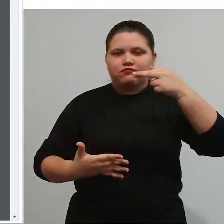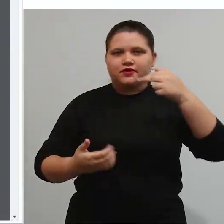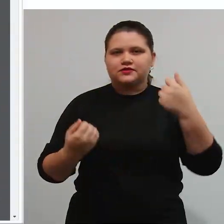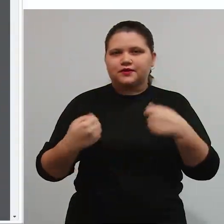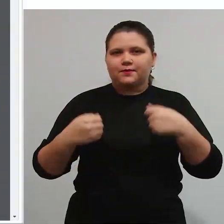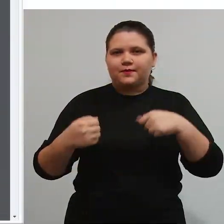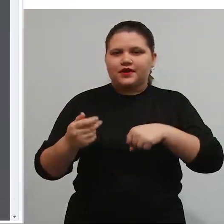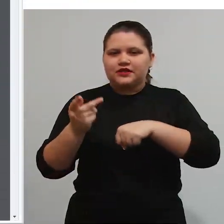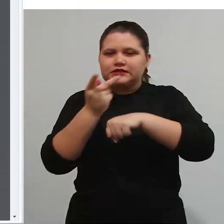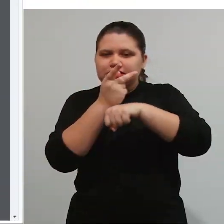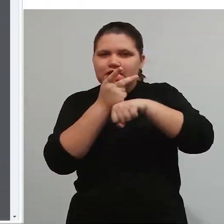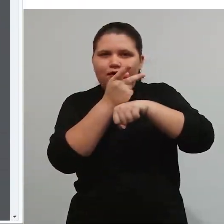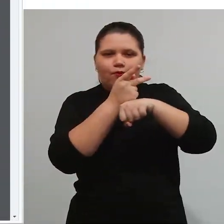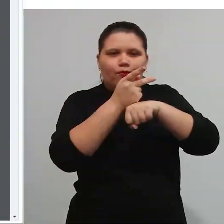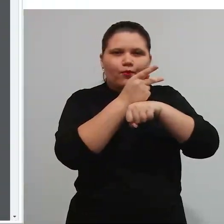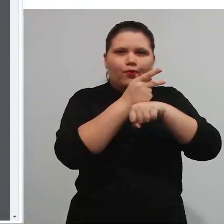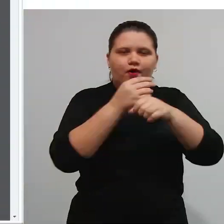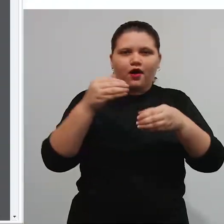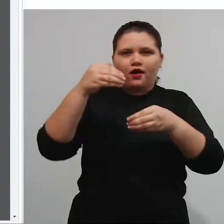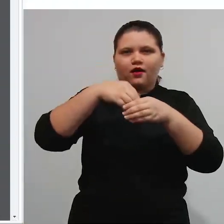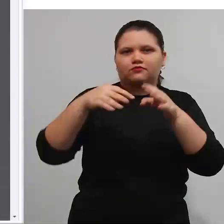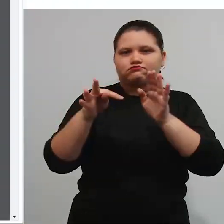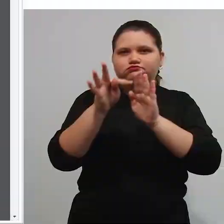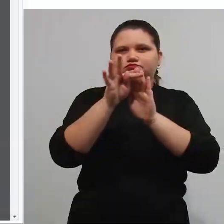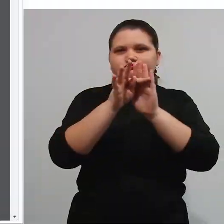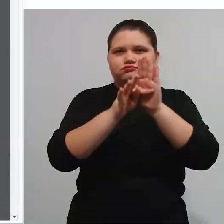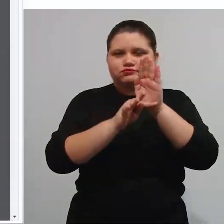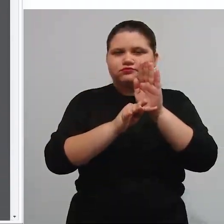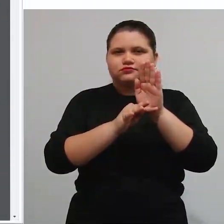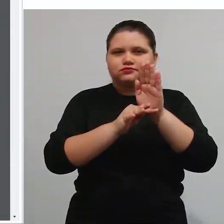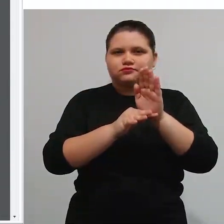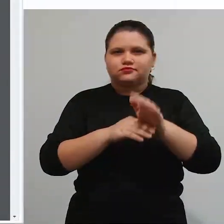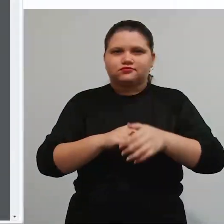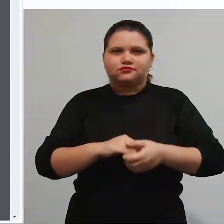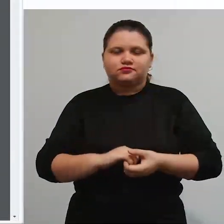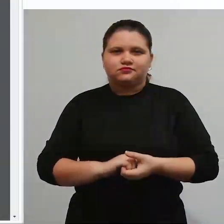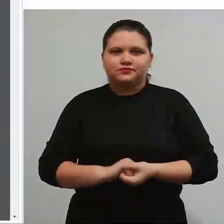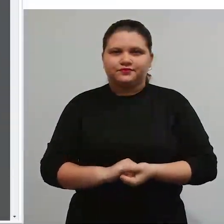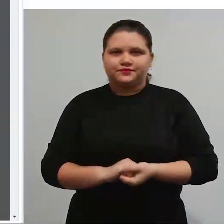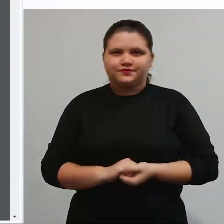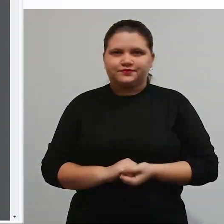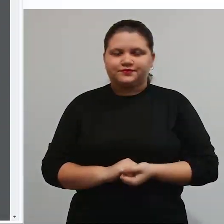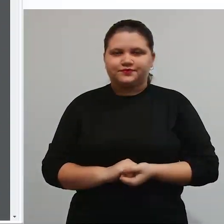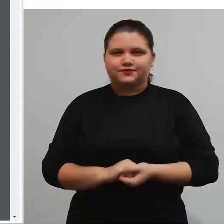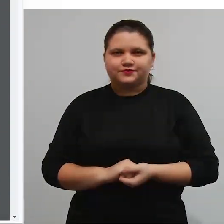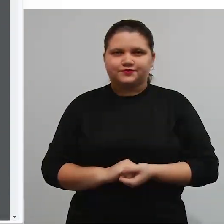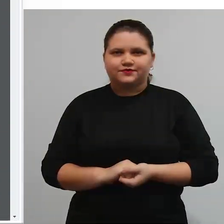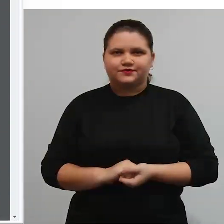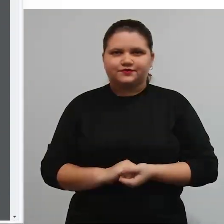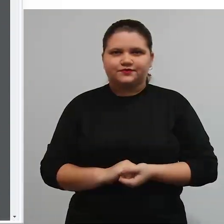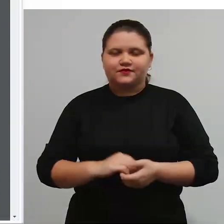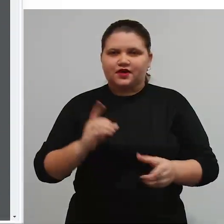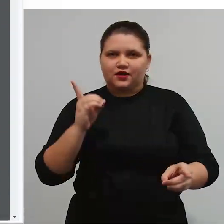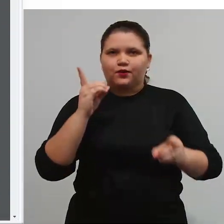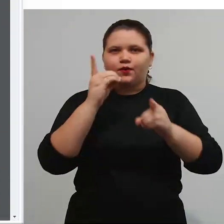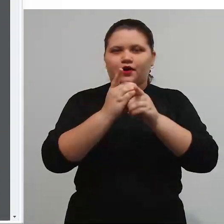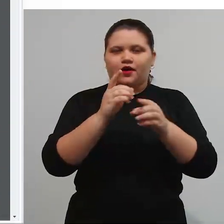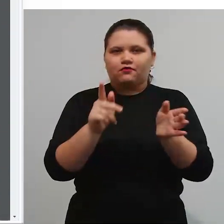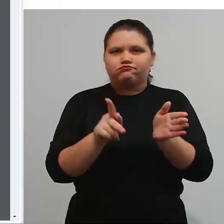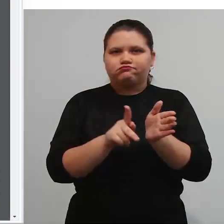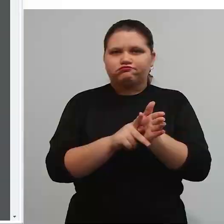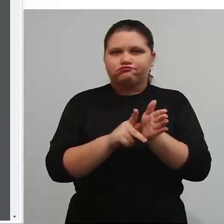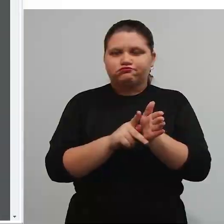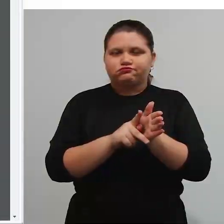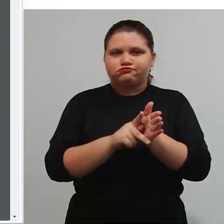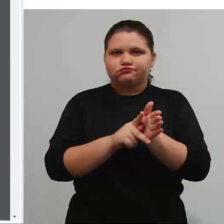localizar o texto, tá? Então, página 15, 16... aqui, ó, página 16, né? Então, olha só, tá